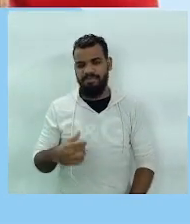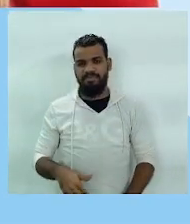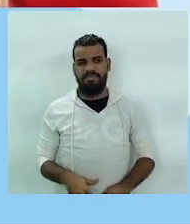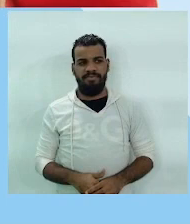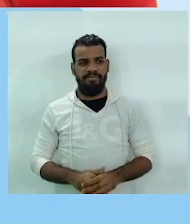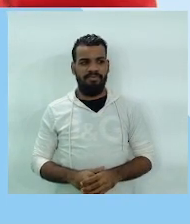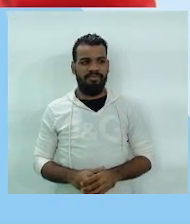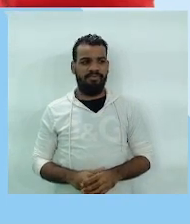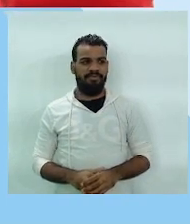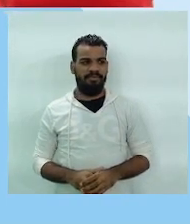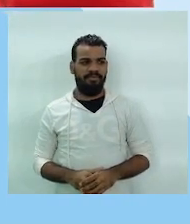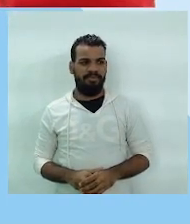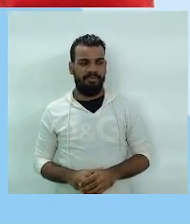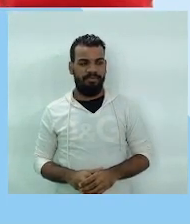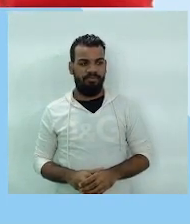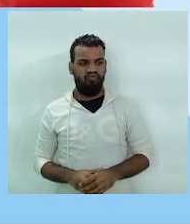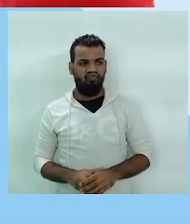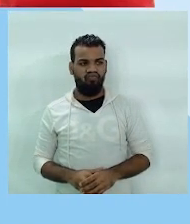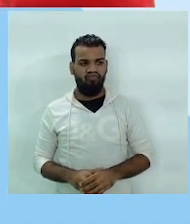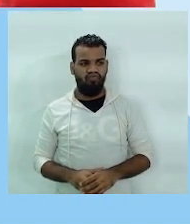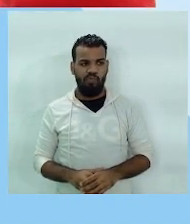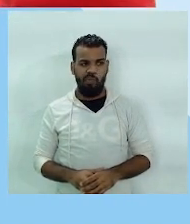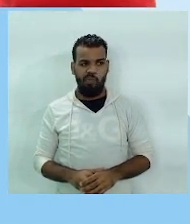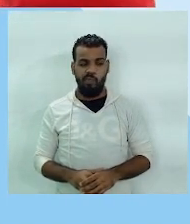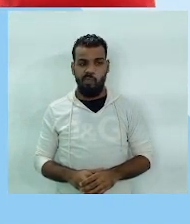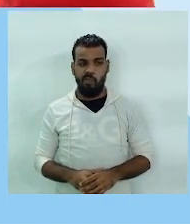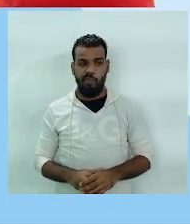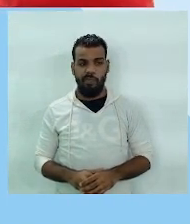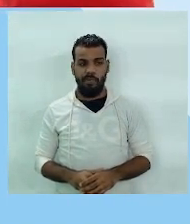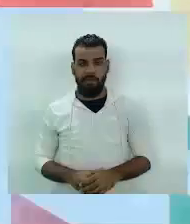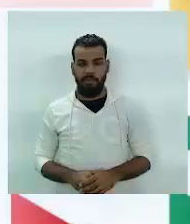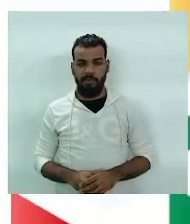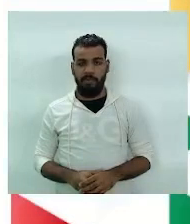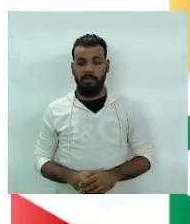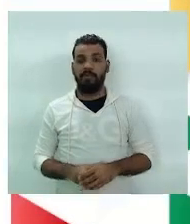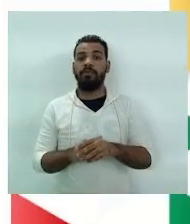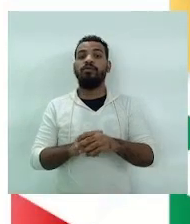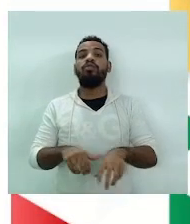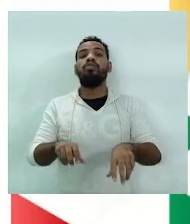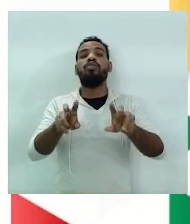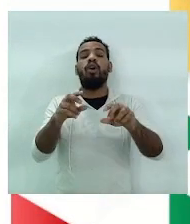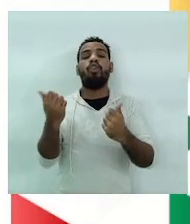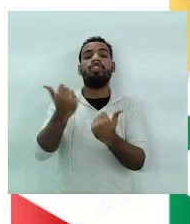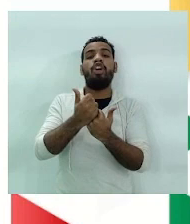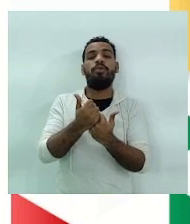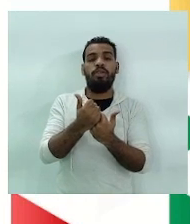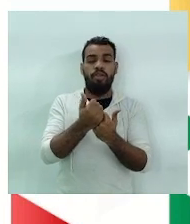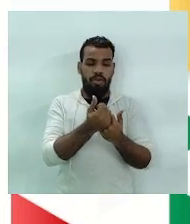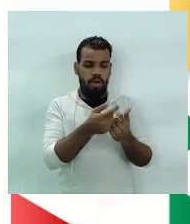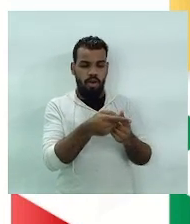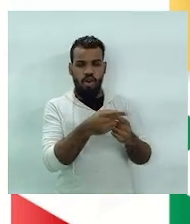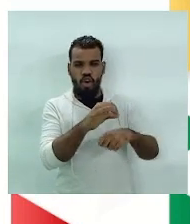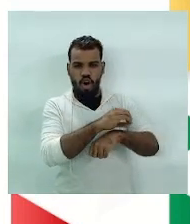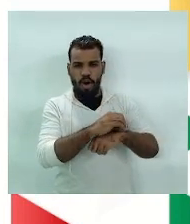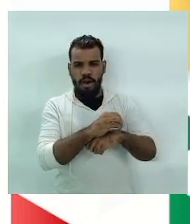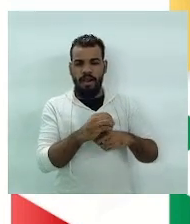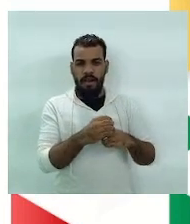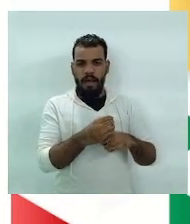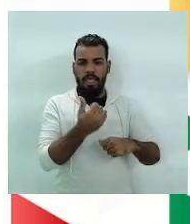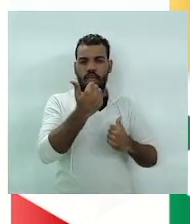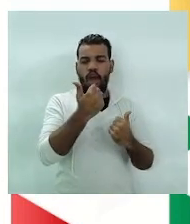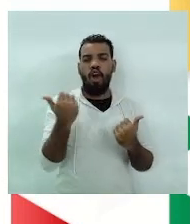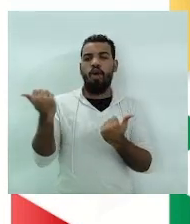Vamos lá. A mineralização, a matéria orgânica é substituída por material